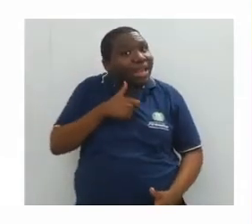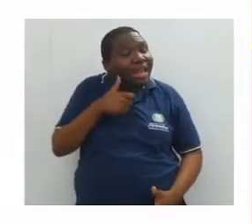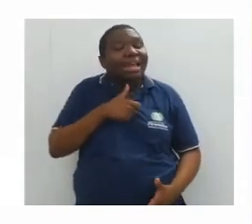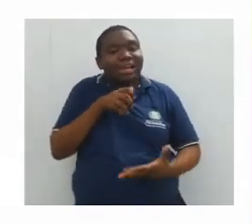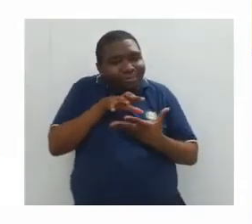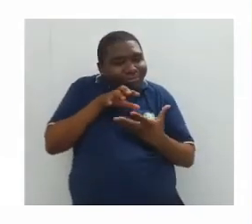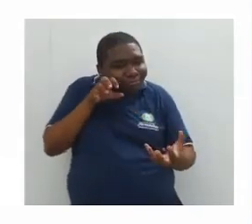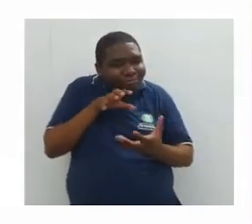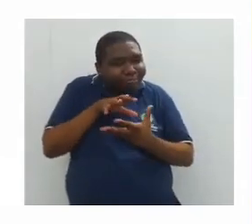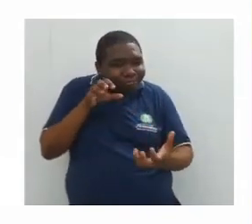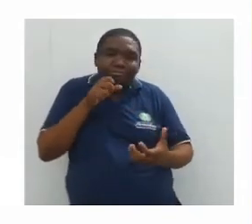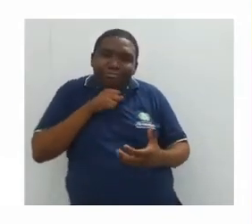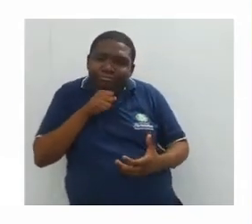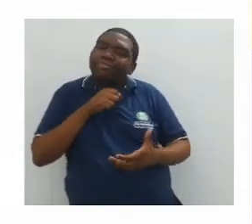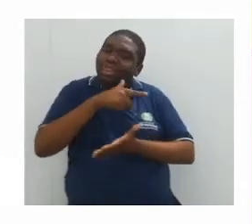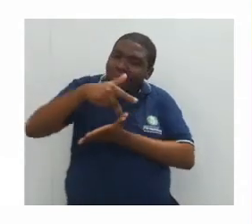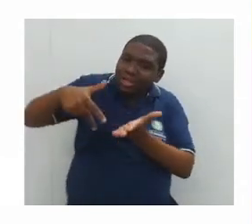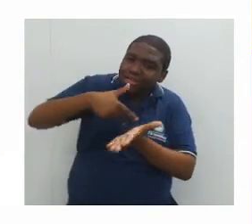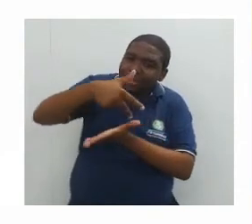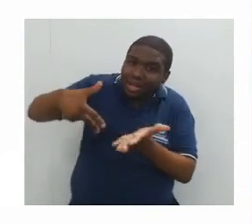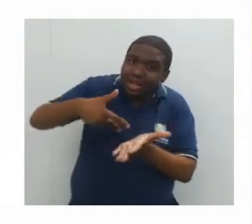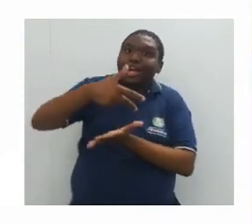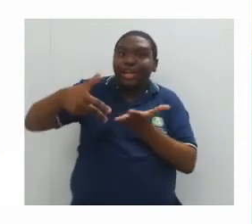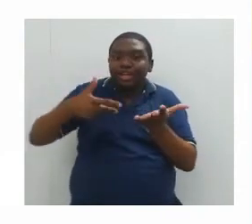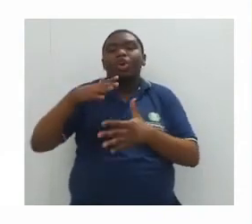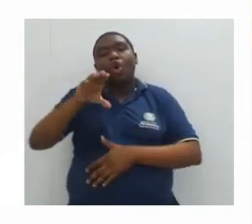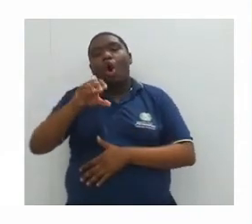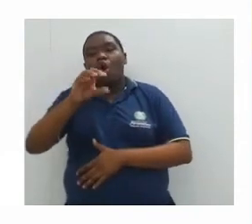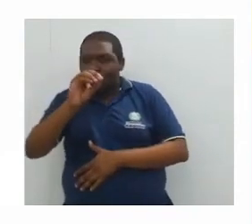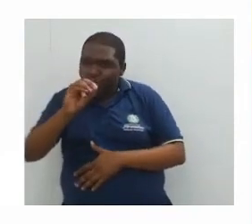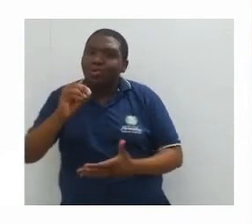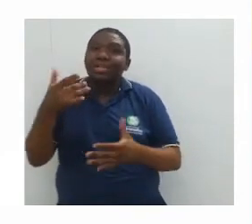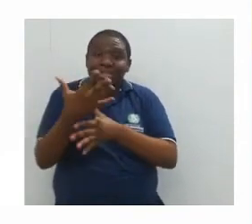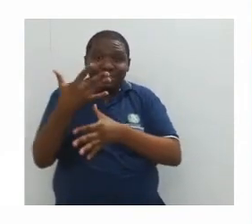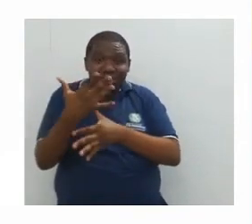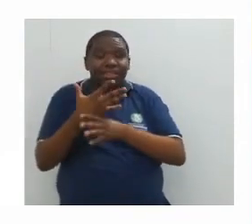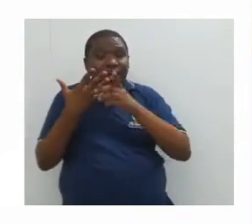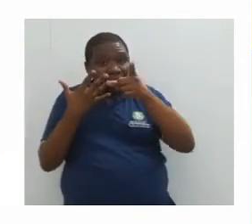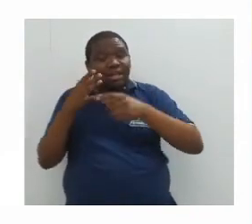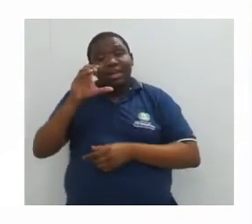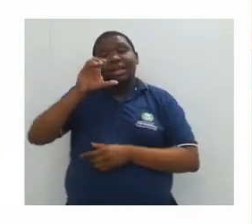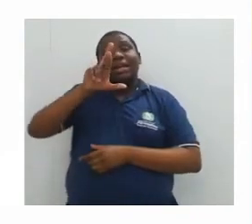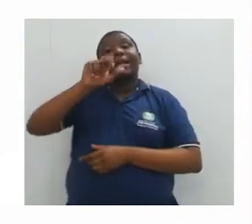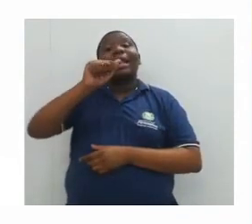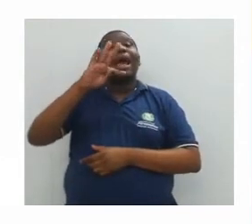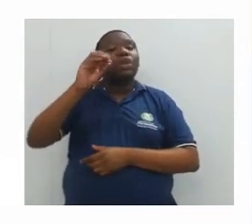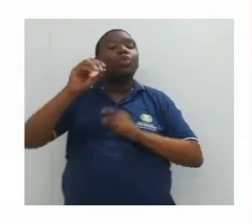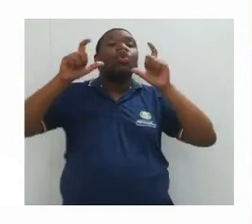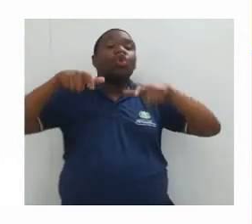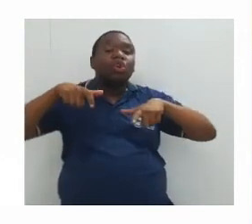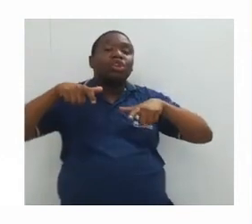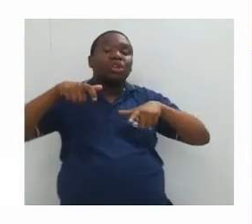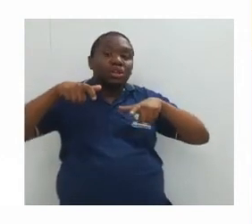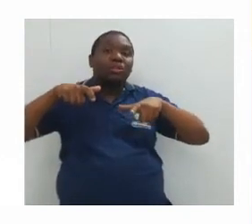dançando, mulheres que perpetuam justamente a dança do coco, isso aí na cidade do Crato, no Ceará. Lembrando que